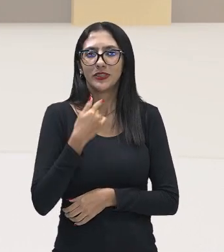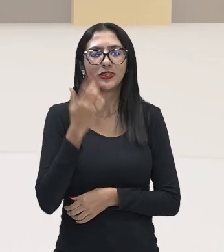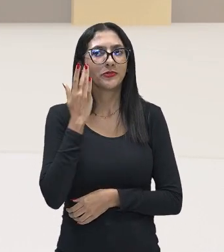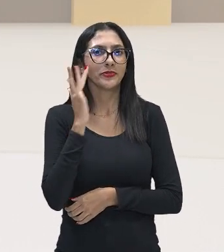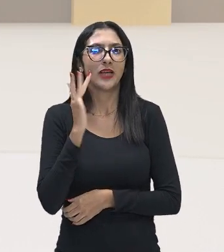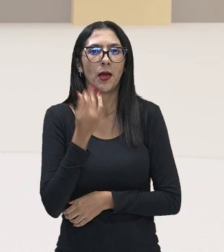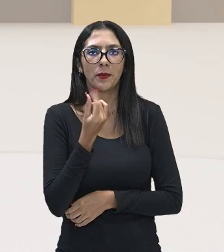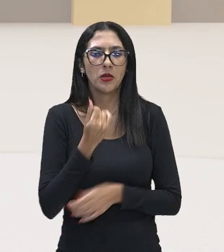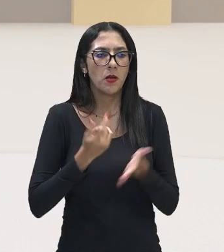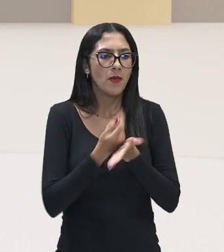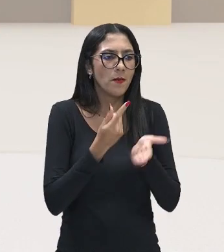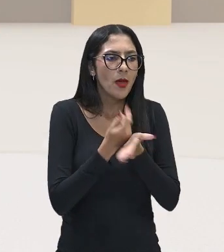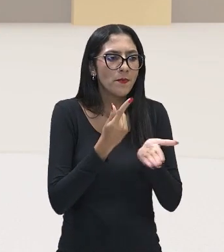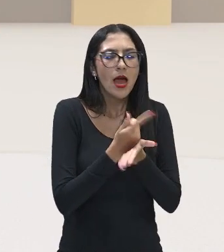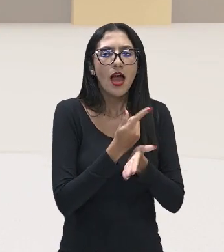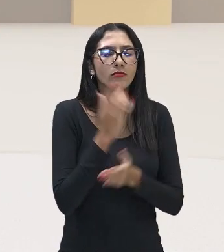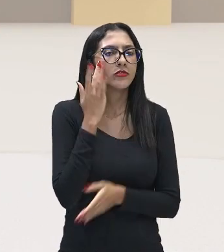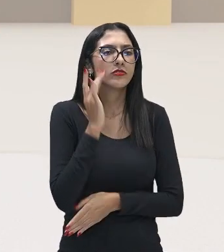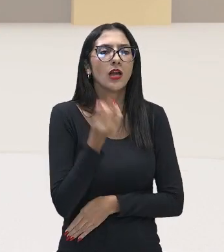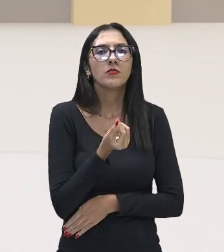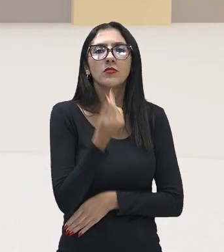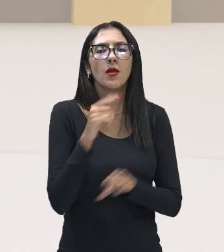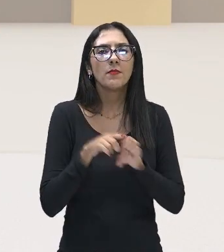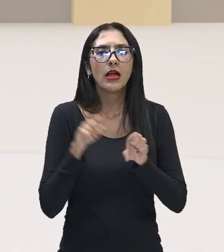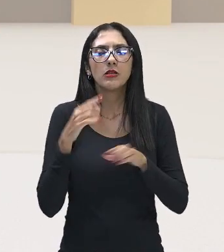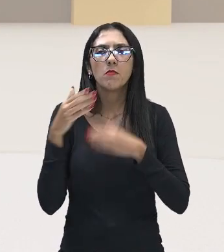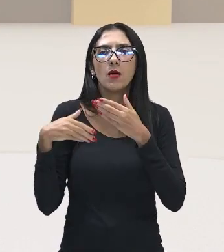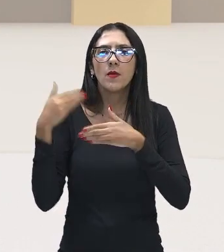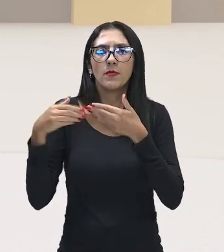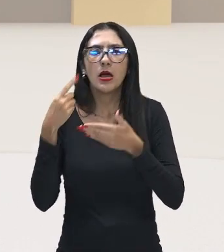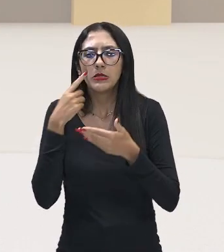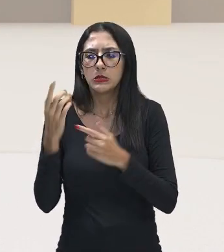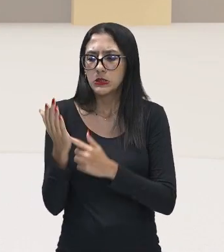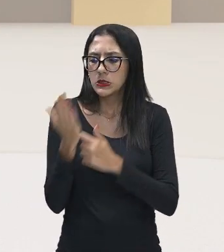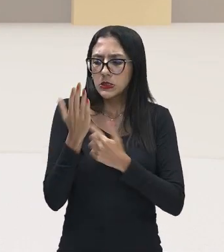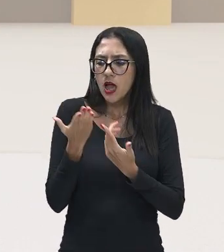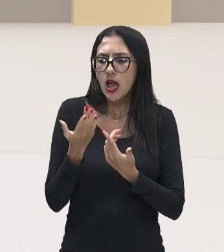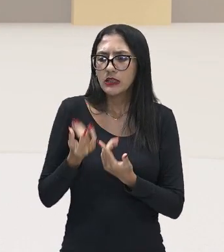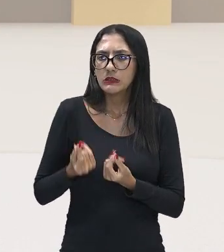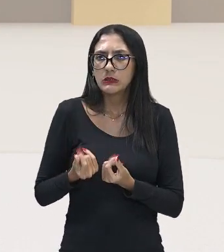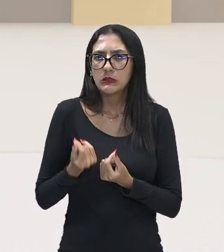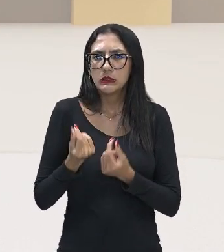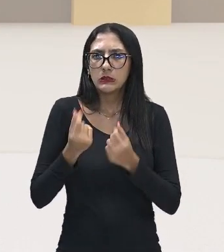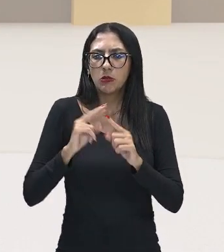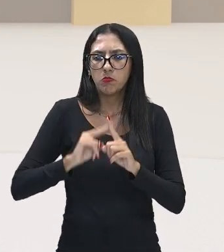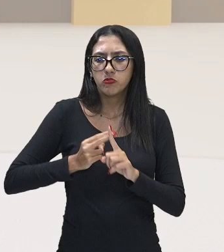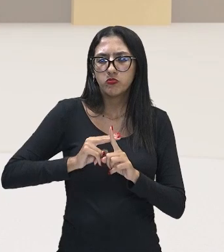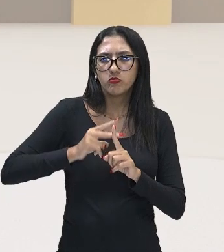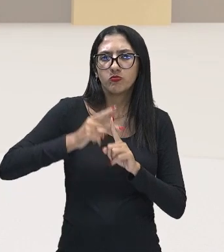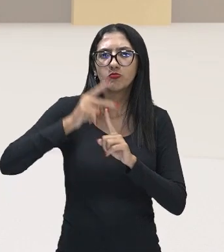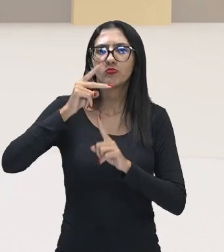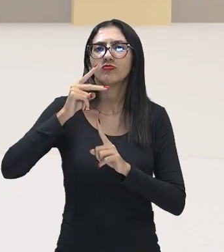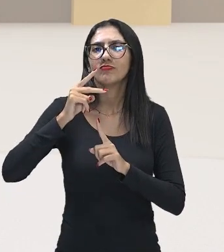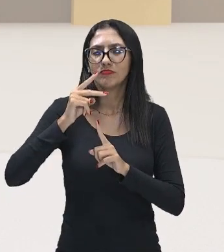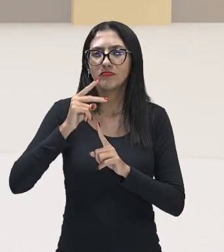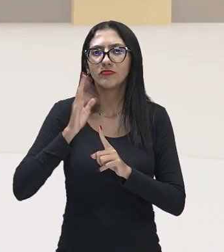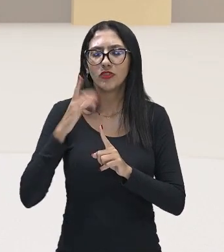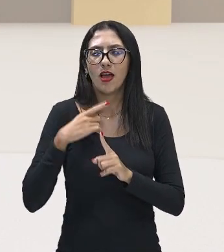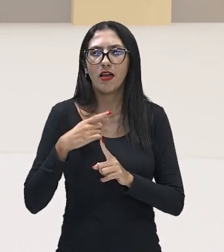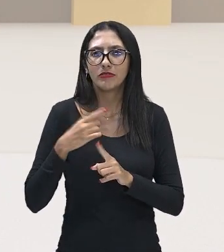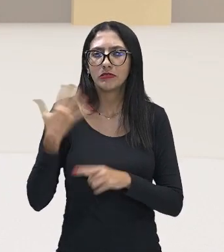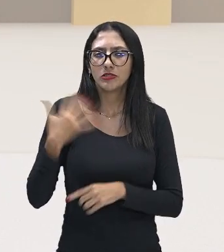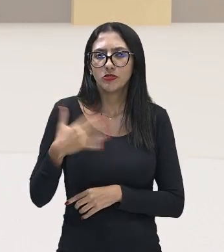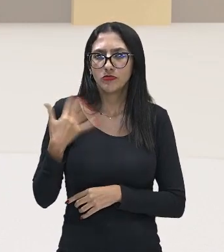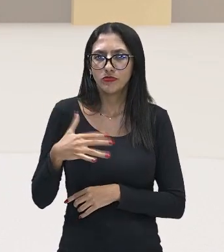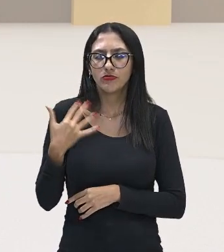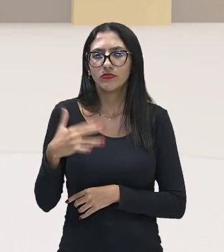vê que chega a fatura, tá ali, poxa, mas eu nem comprei muita coisa, mas de pouquinho em pouquinho, quando vê, já era, já está gigante ali a